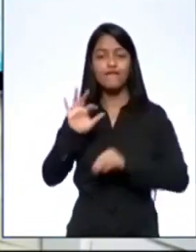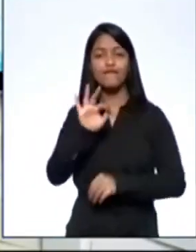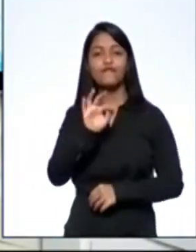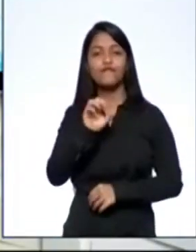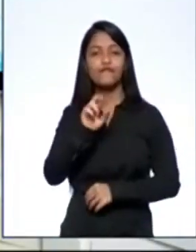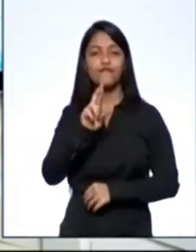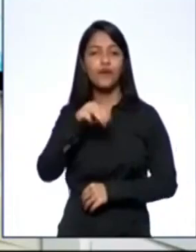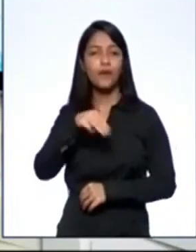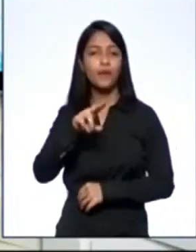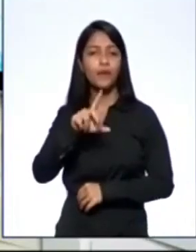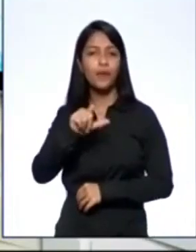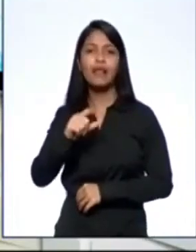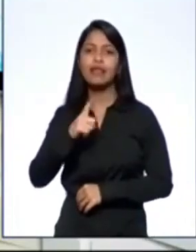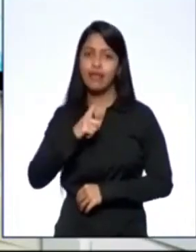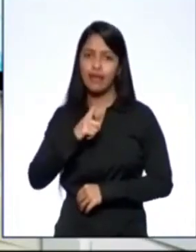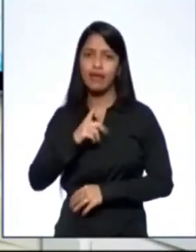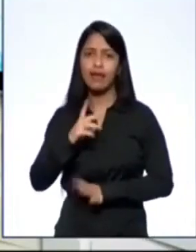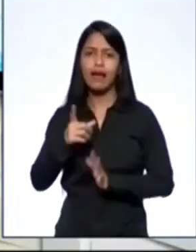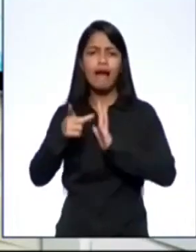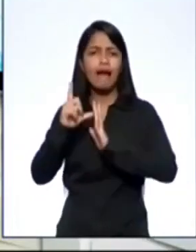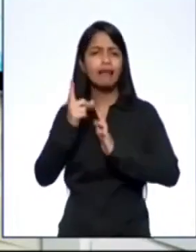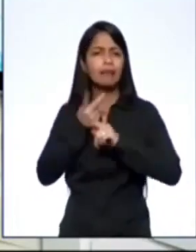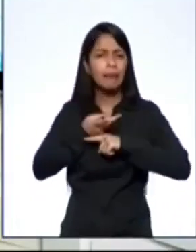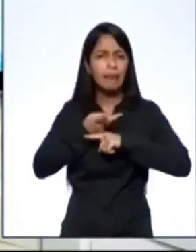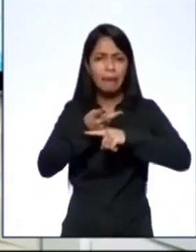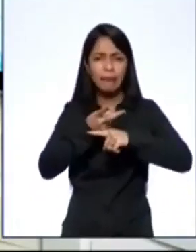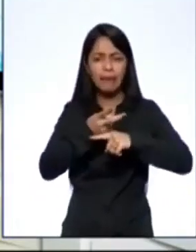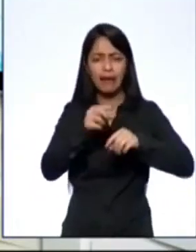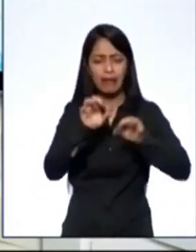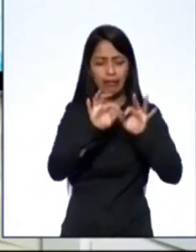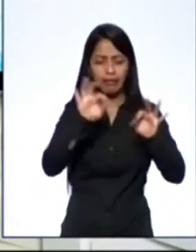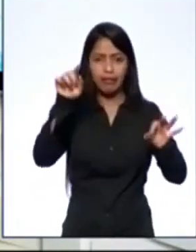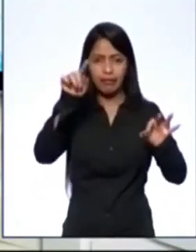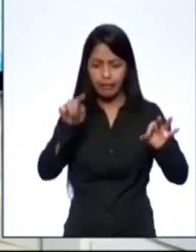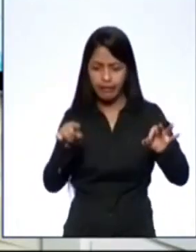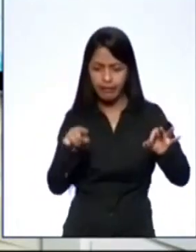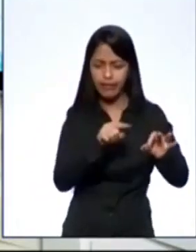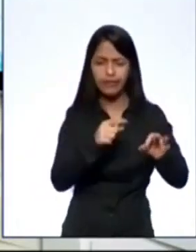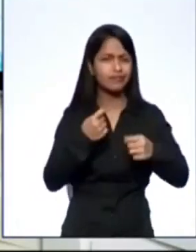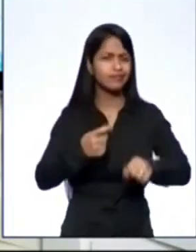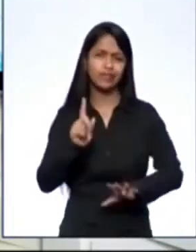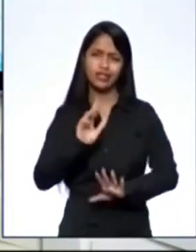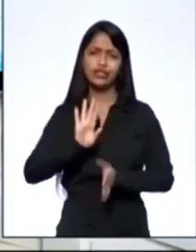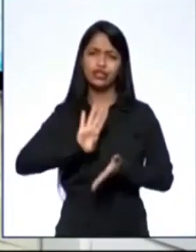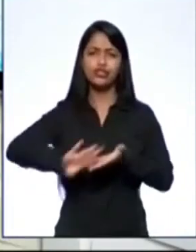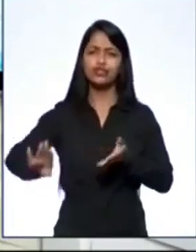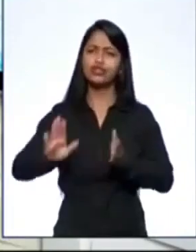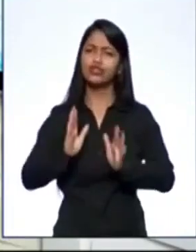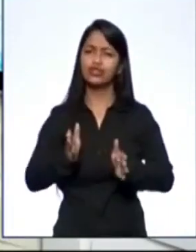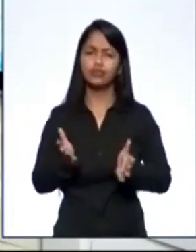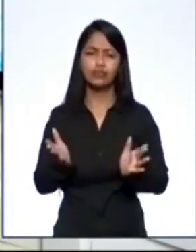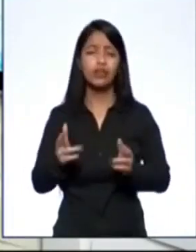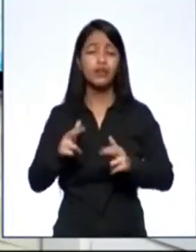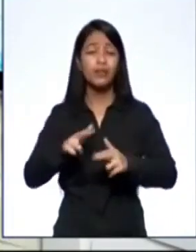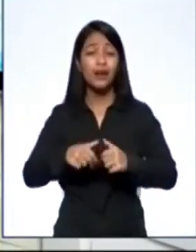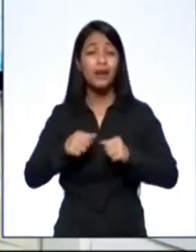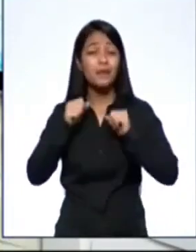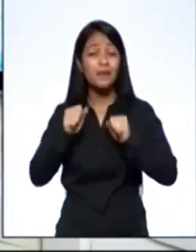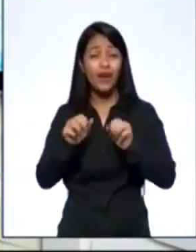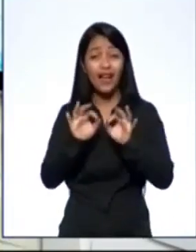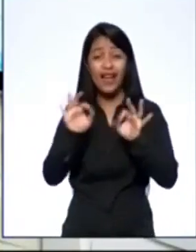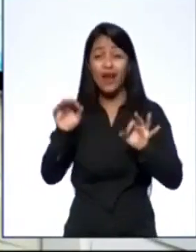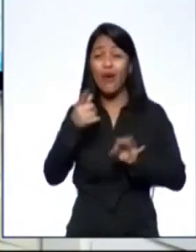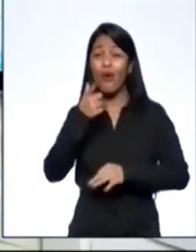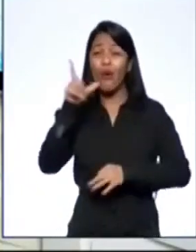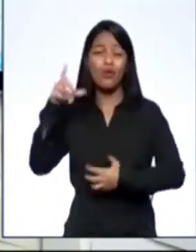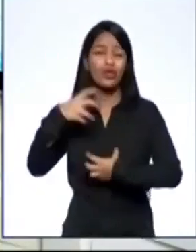já eliminei o triângulo da Jogada é um motivo é o motivo porque a reta ela pode estar em outro quadrante né